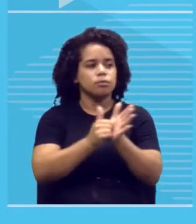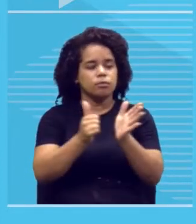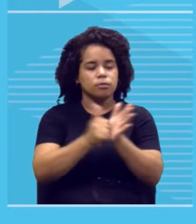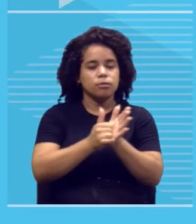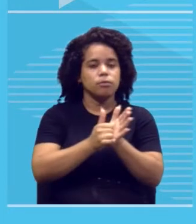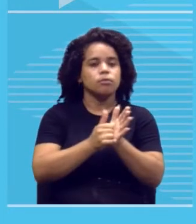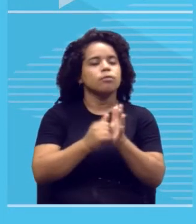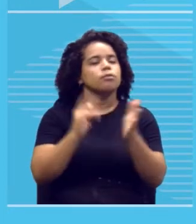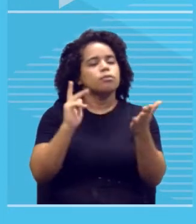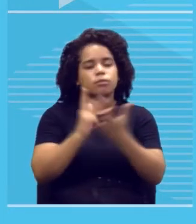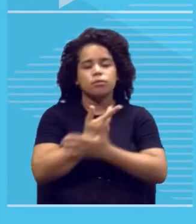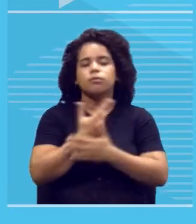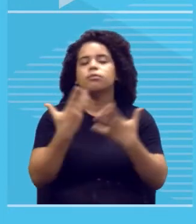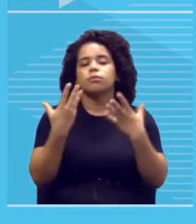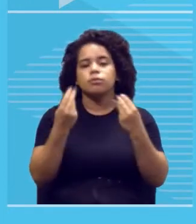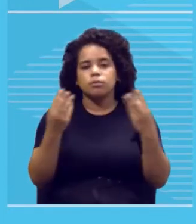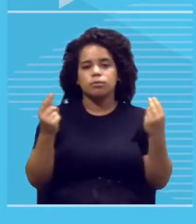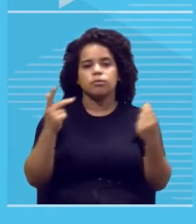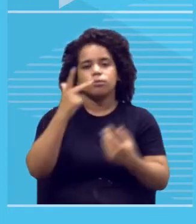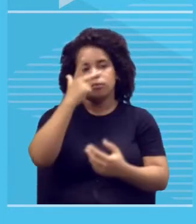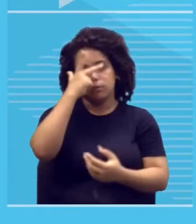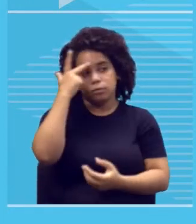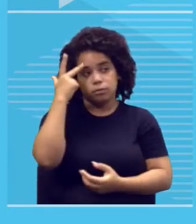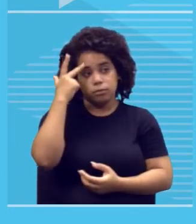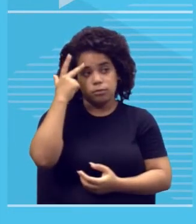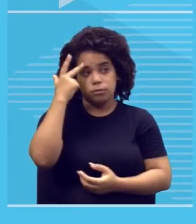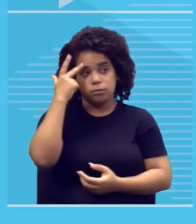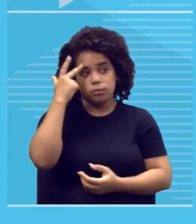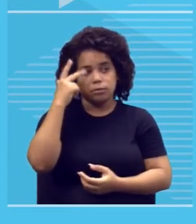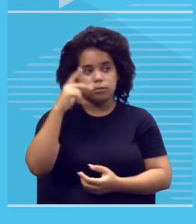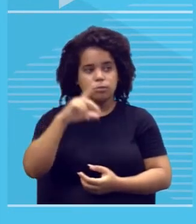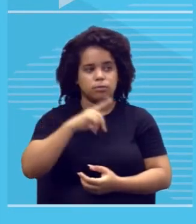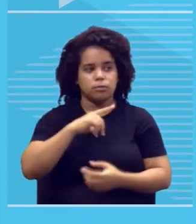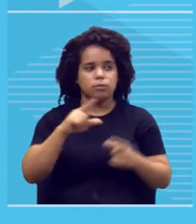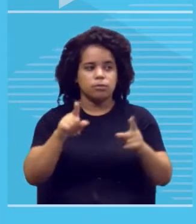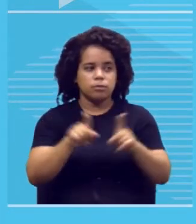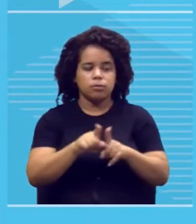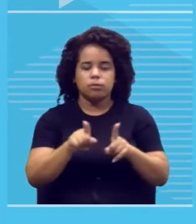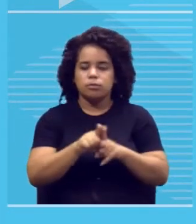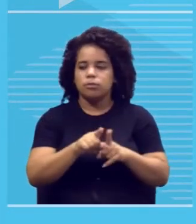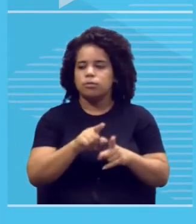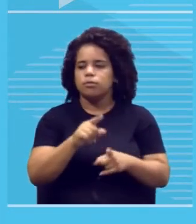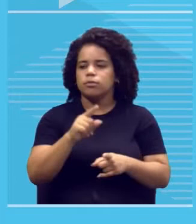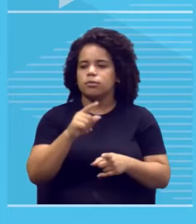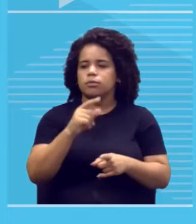com muita gente até Albert Einstein também teve que